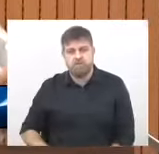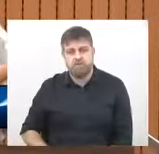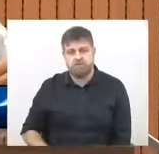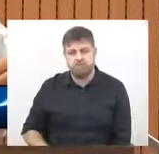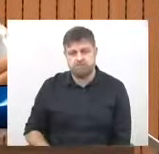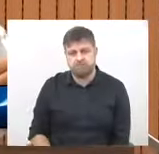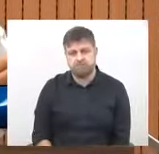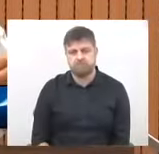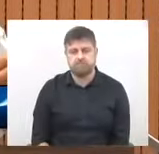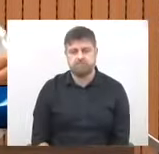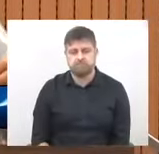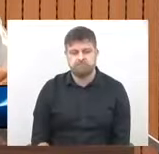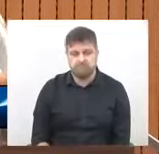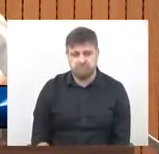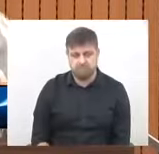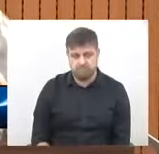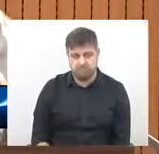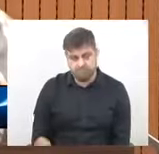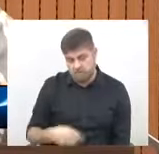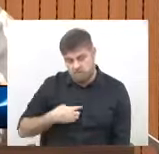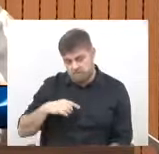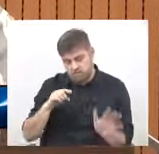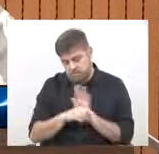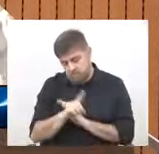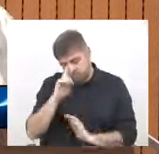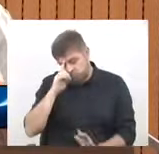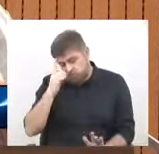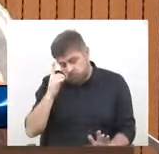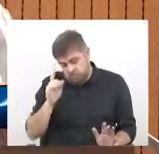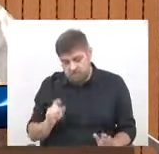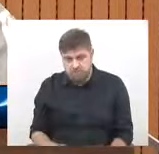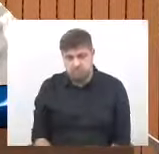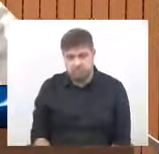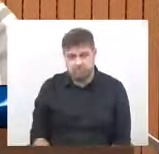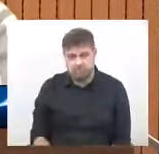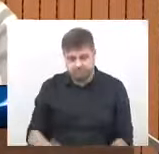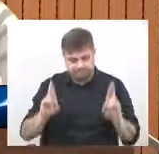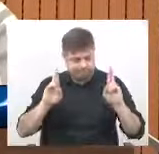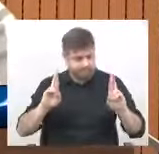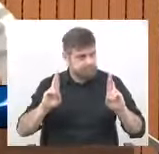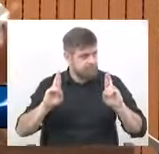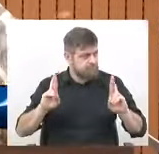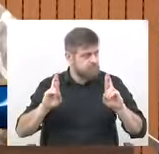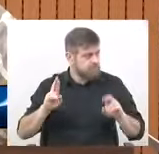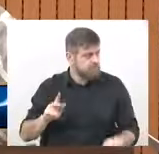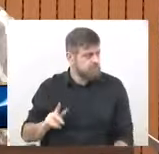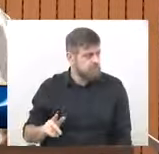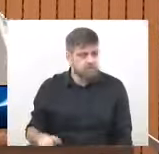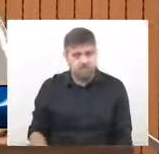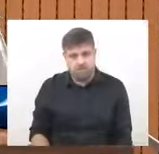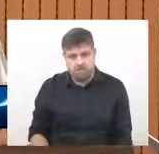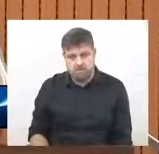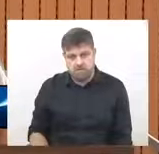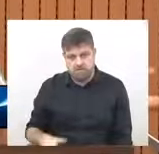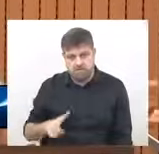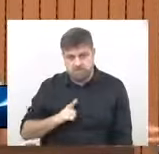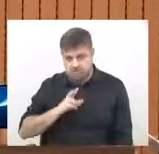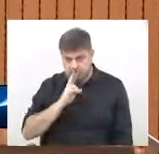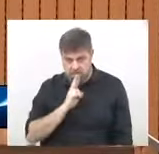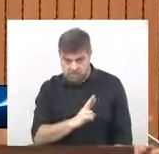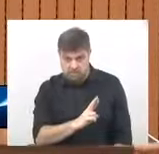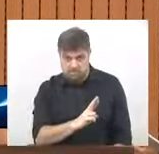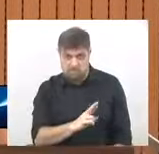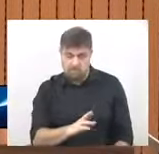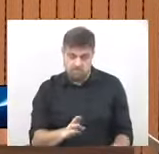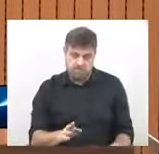oficial o meu questionamento e espero que seja o questionamento seja